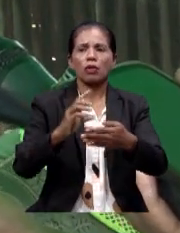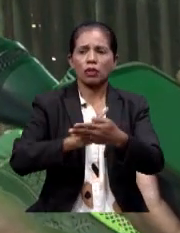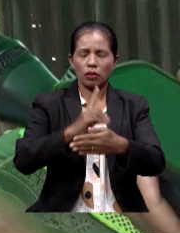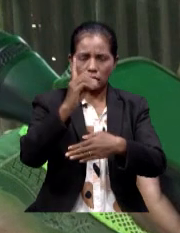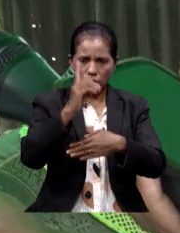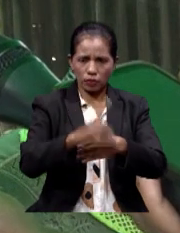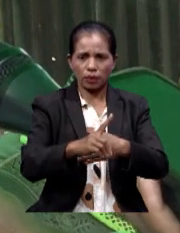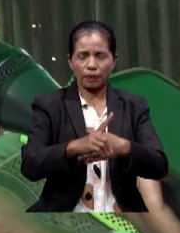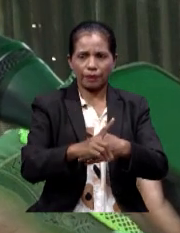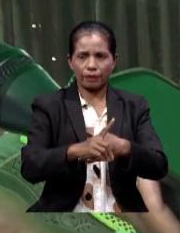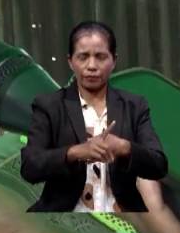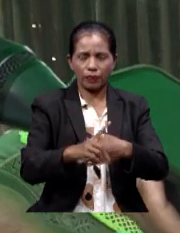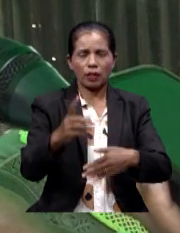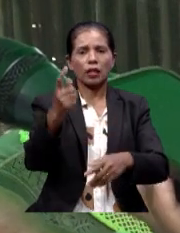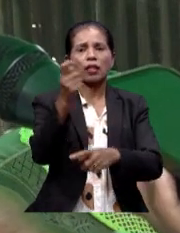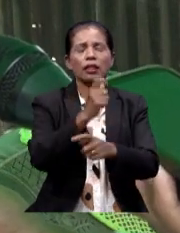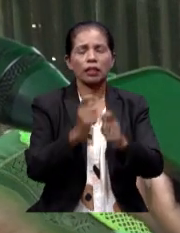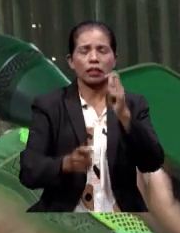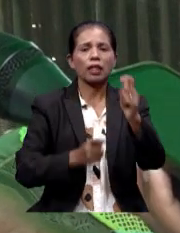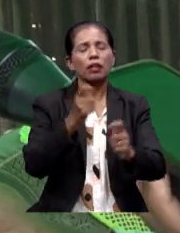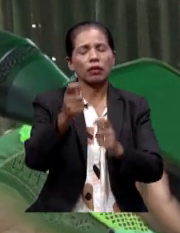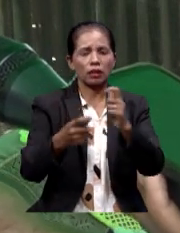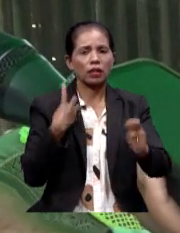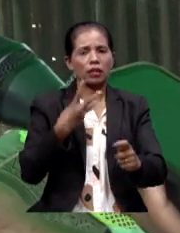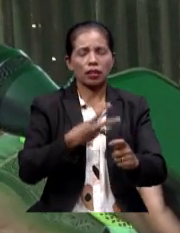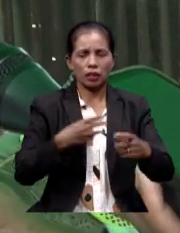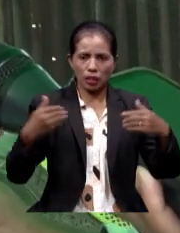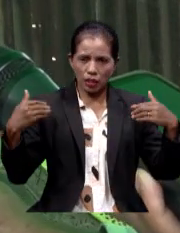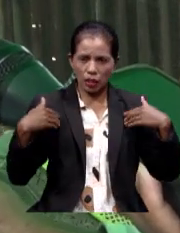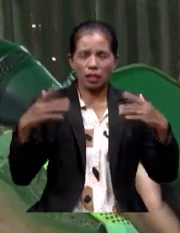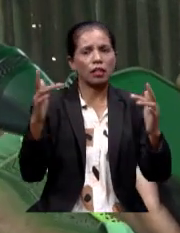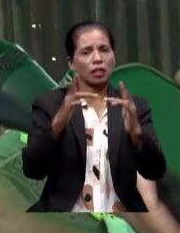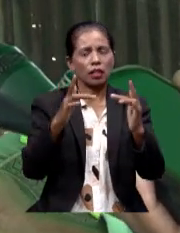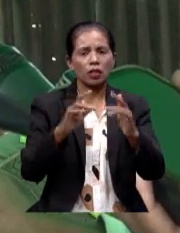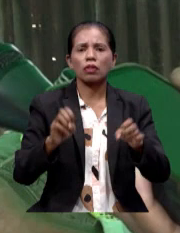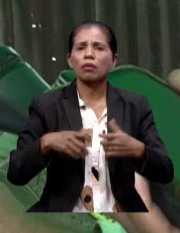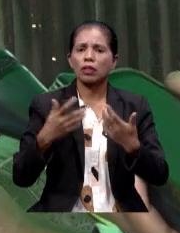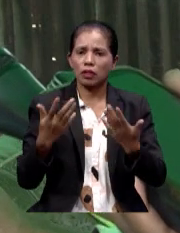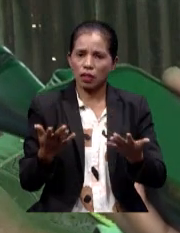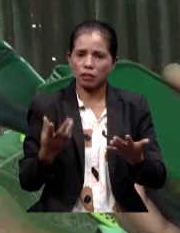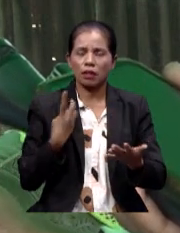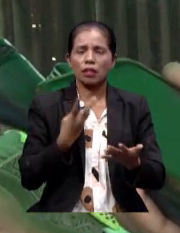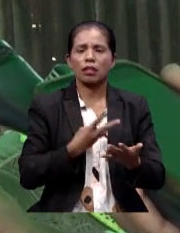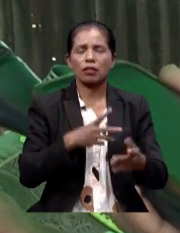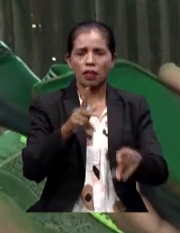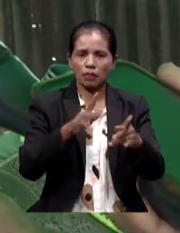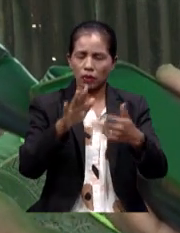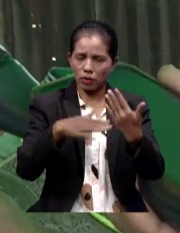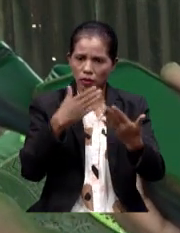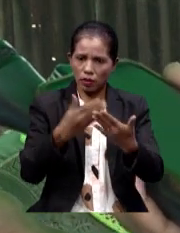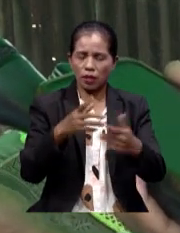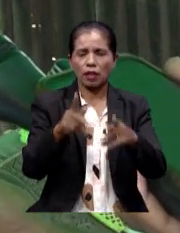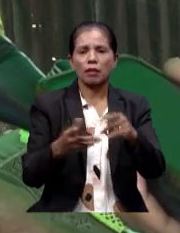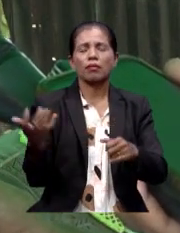evolução tecnologia e te era digital onsa mak a população comunidade